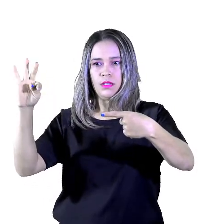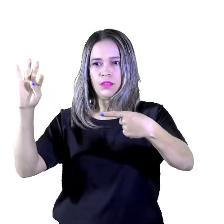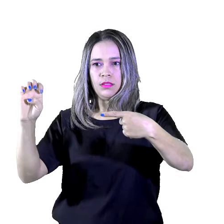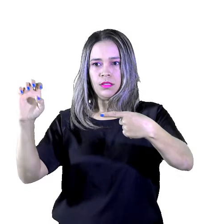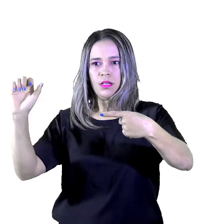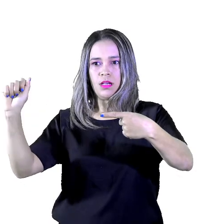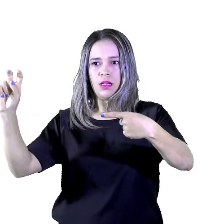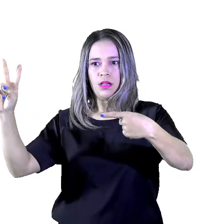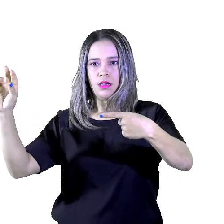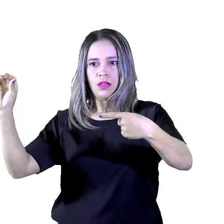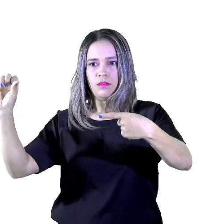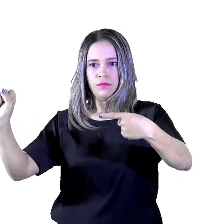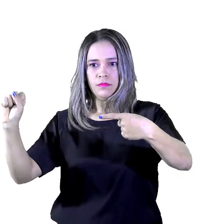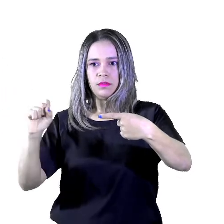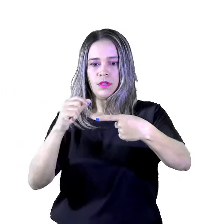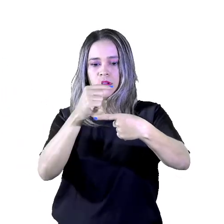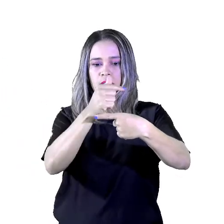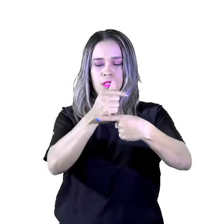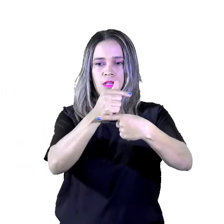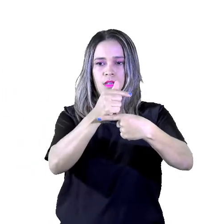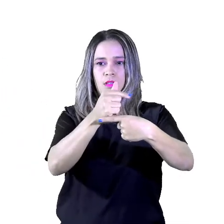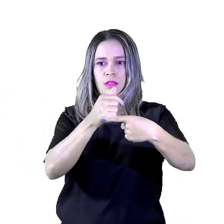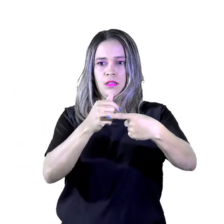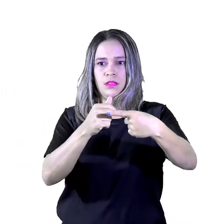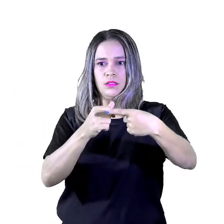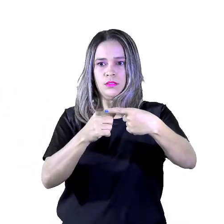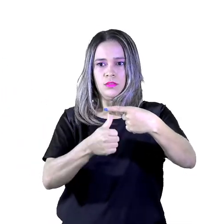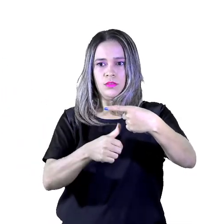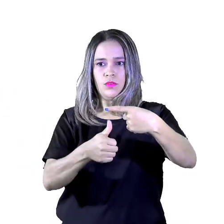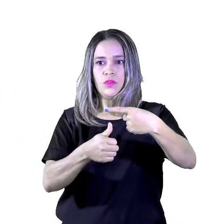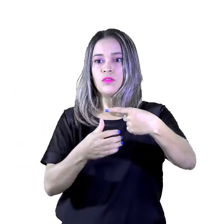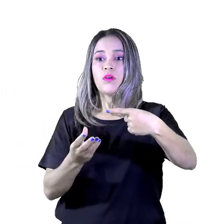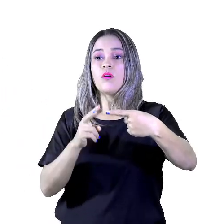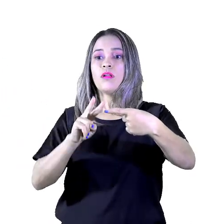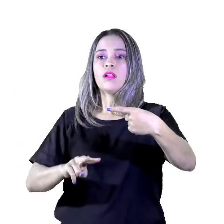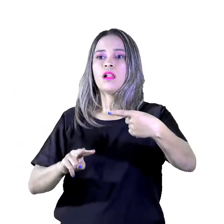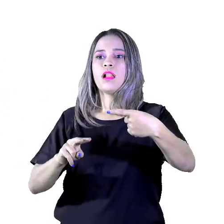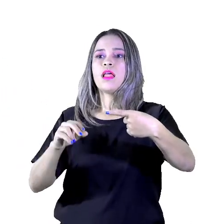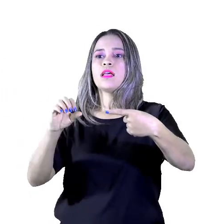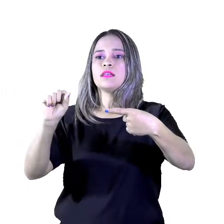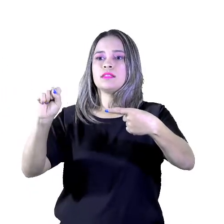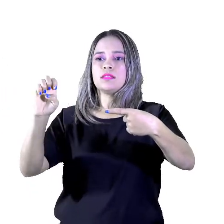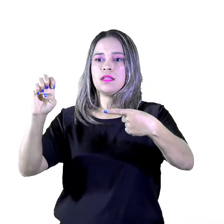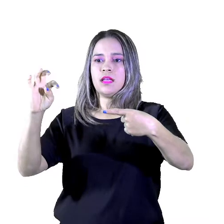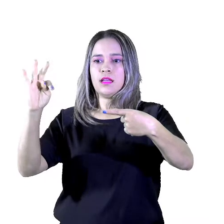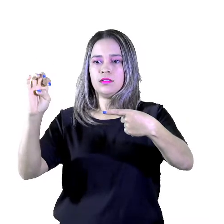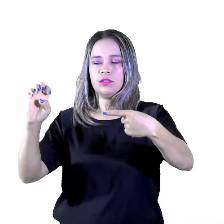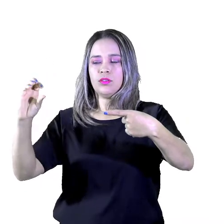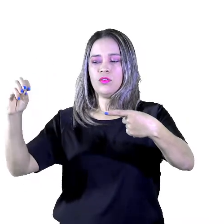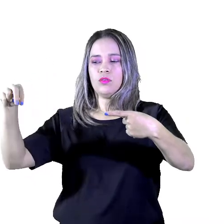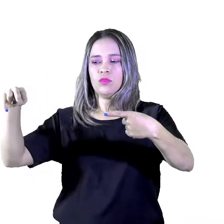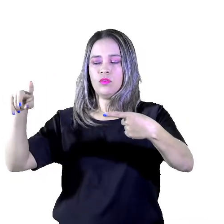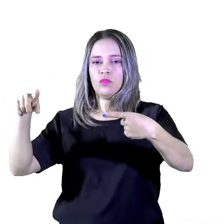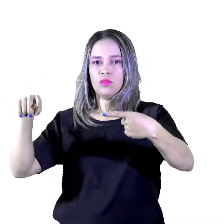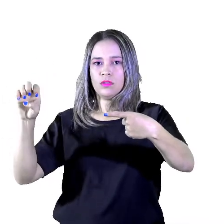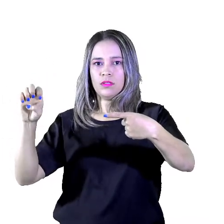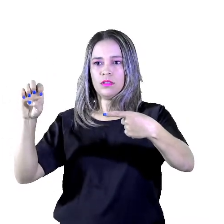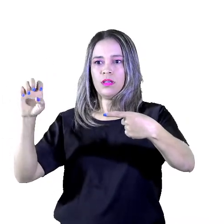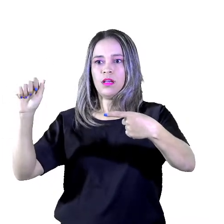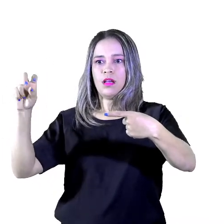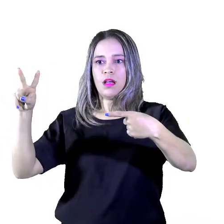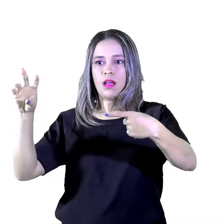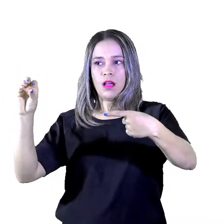exemplo, 7, tracinho e 11. Como que eu leio? 7, 11 avos.